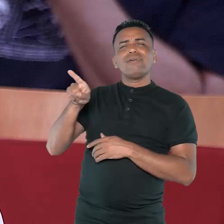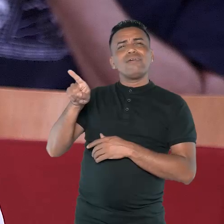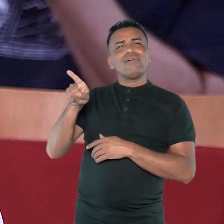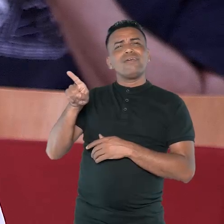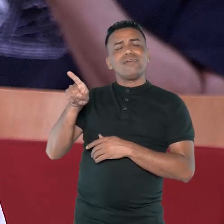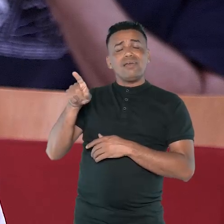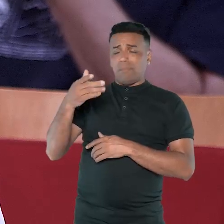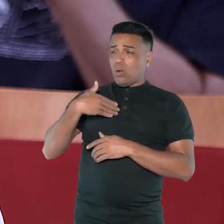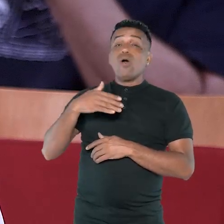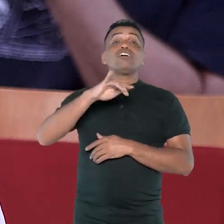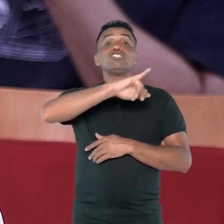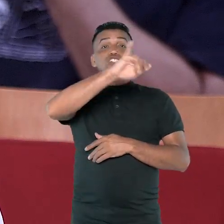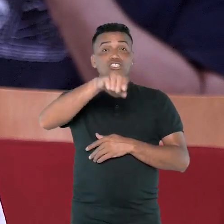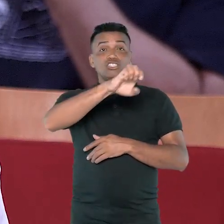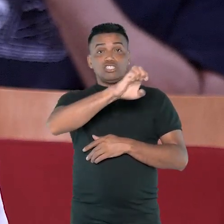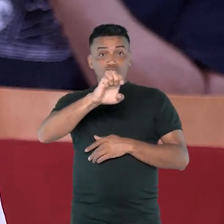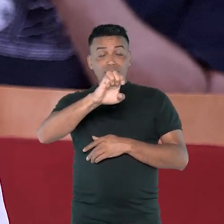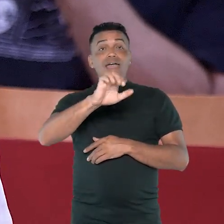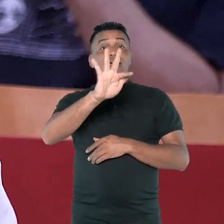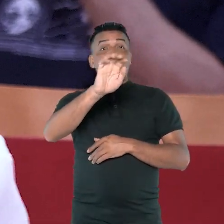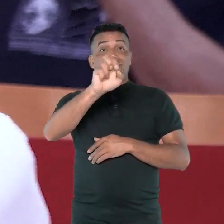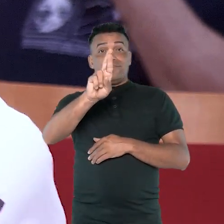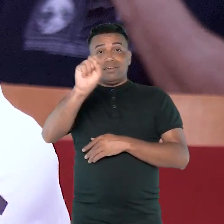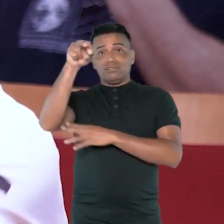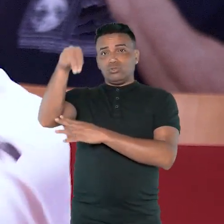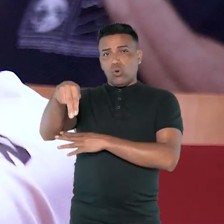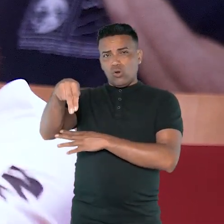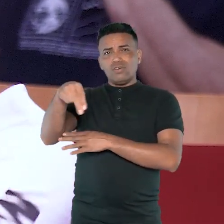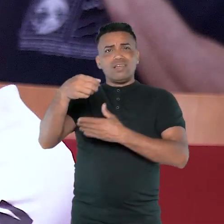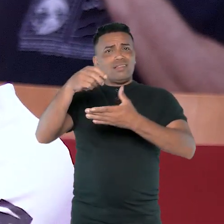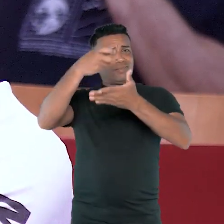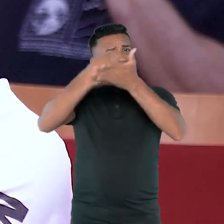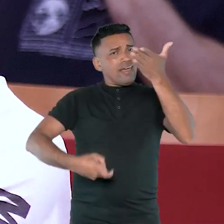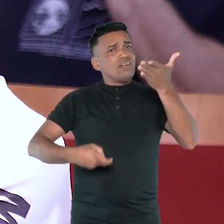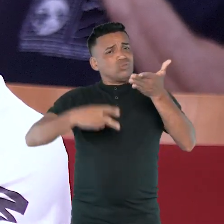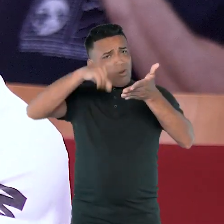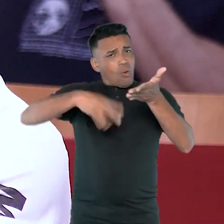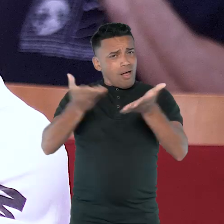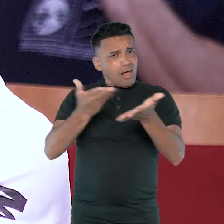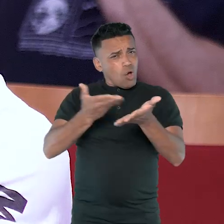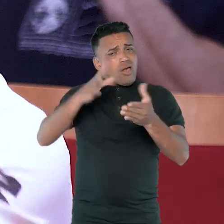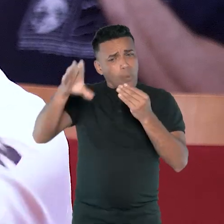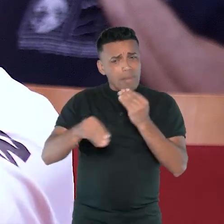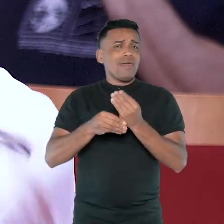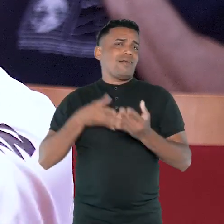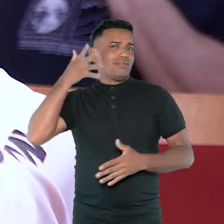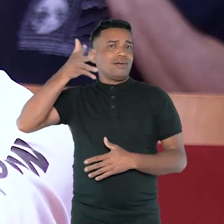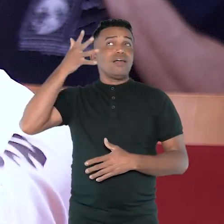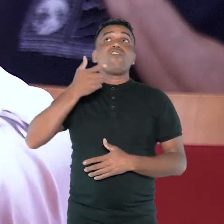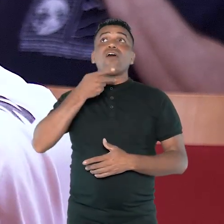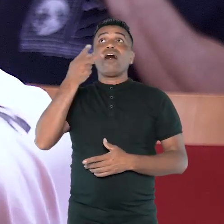O meu? É o seu. Jefferson. Jefferson, o comentário que você acabou de ler da Maíra complementa perfeitamente bem o que eu vou dizer, porque eu vou falar sobre